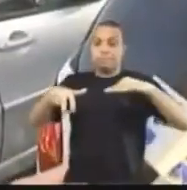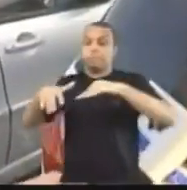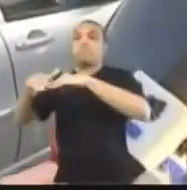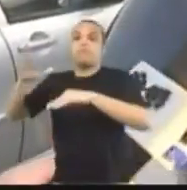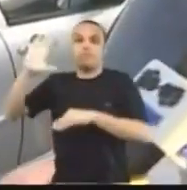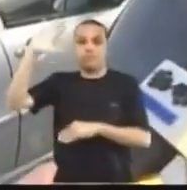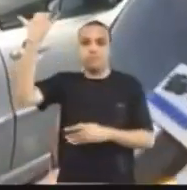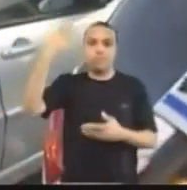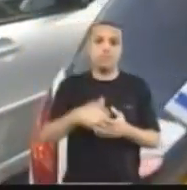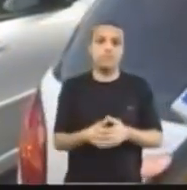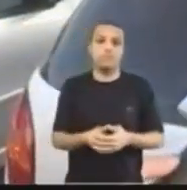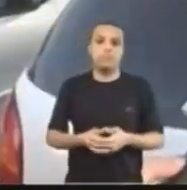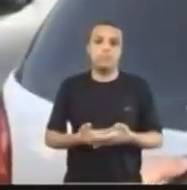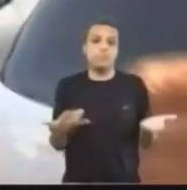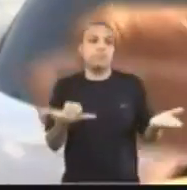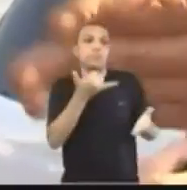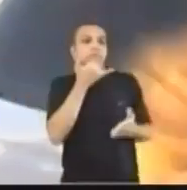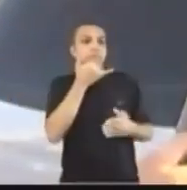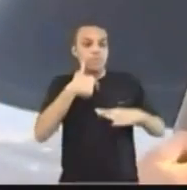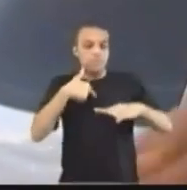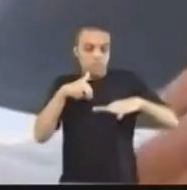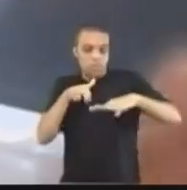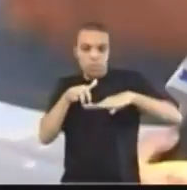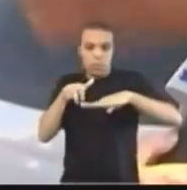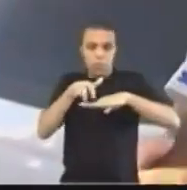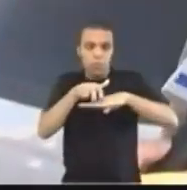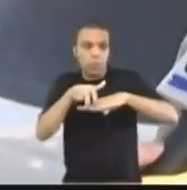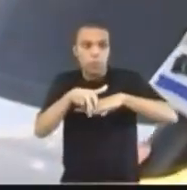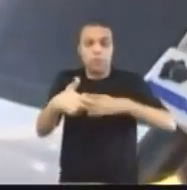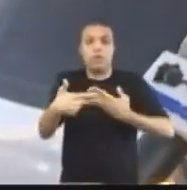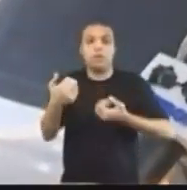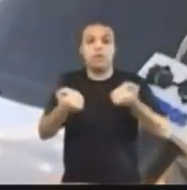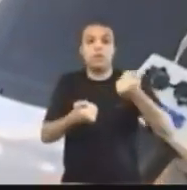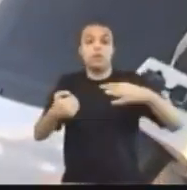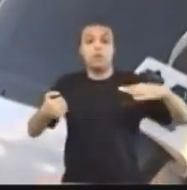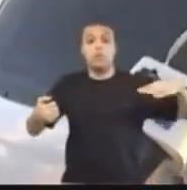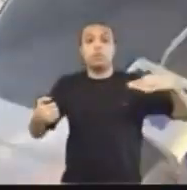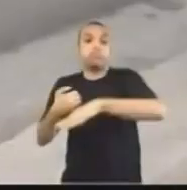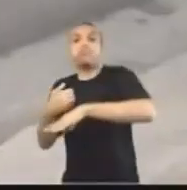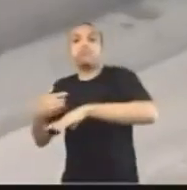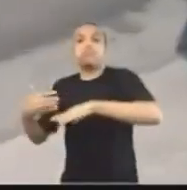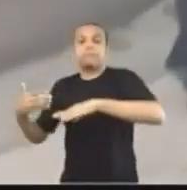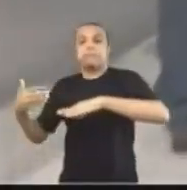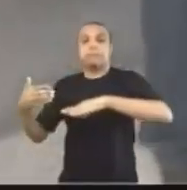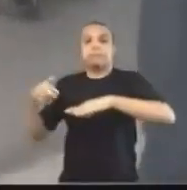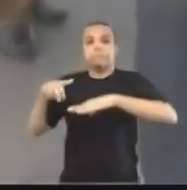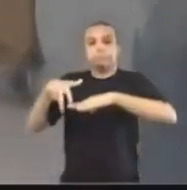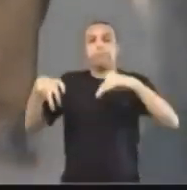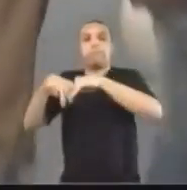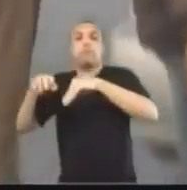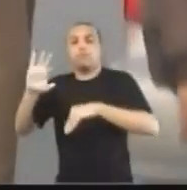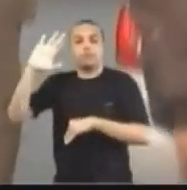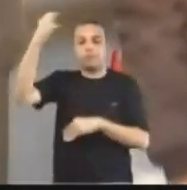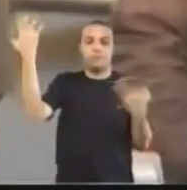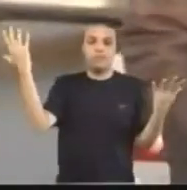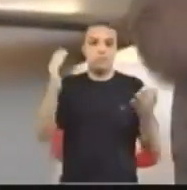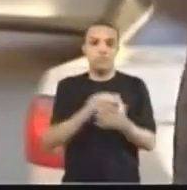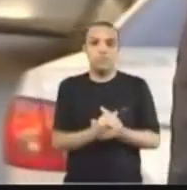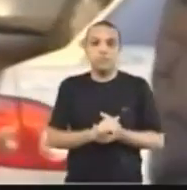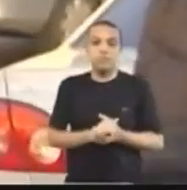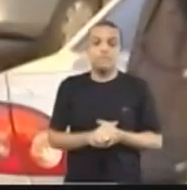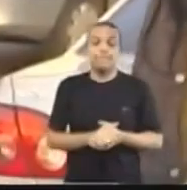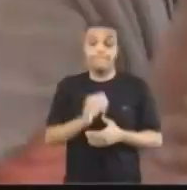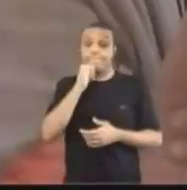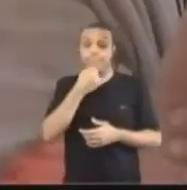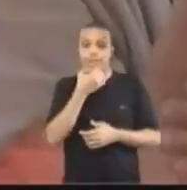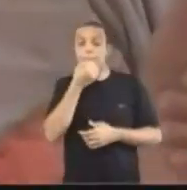ah simplesmente eu atravessando com os carros todo parado ele veio na Avenida no corredor e bateu em mim ainda bem que não foi bem para